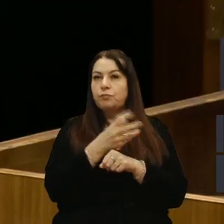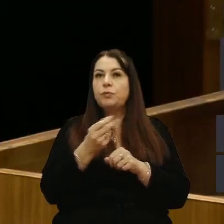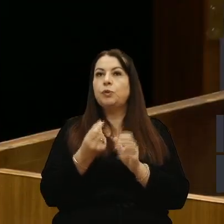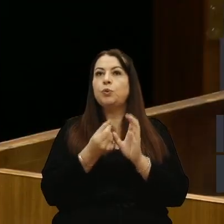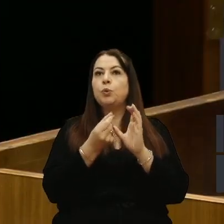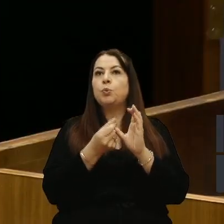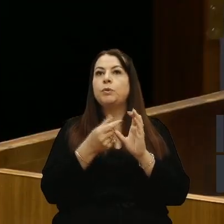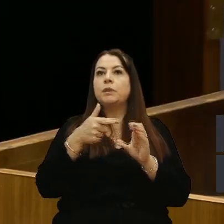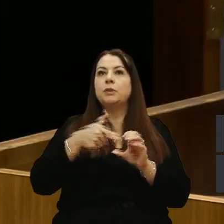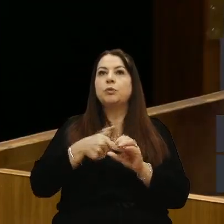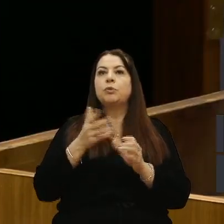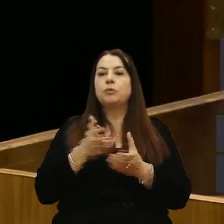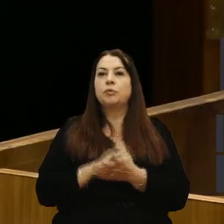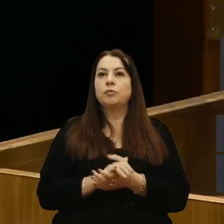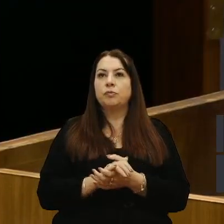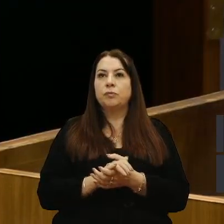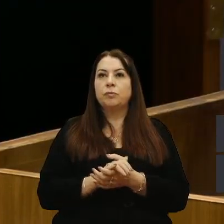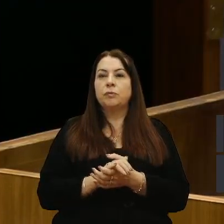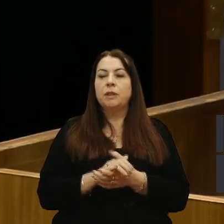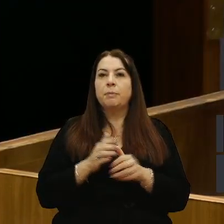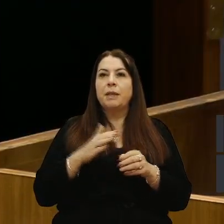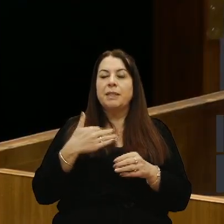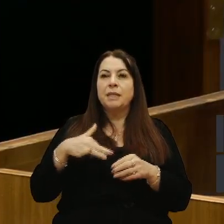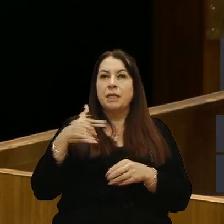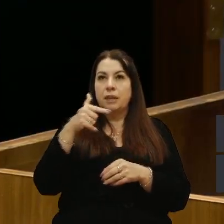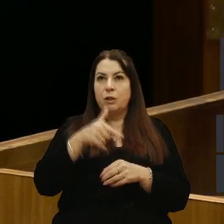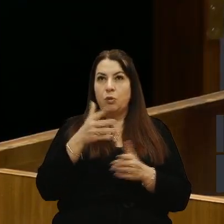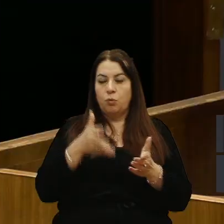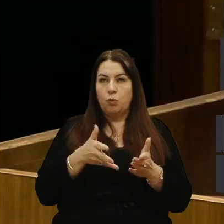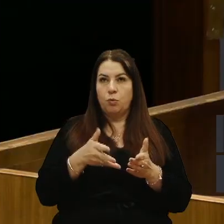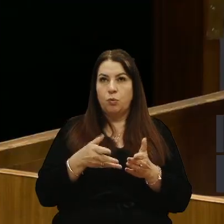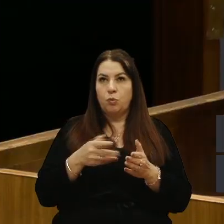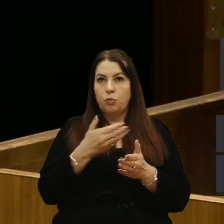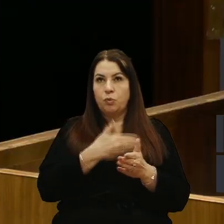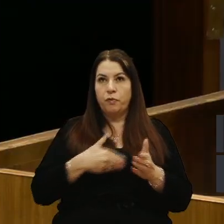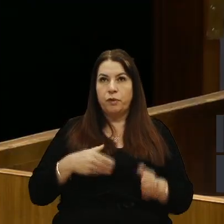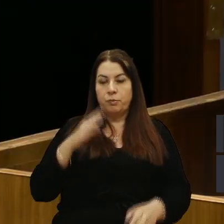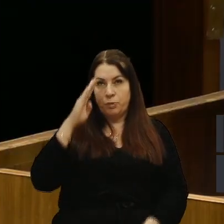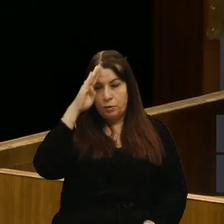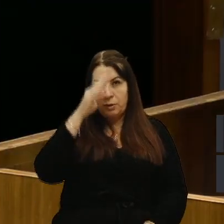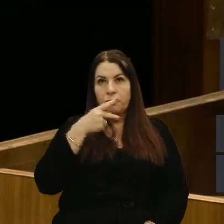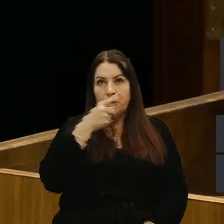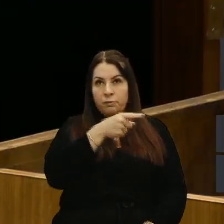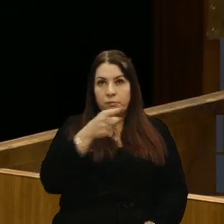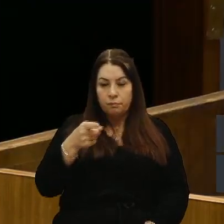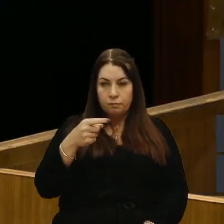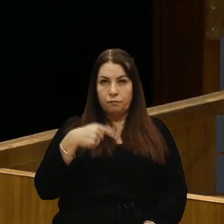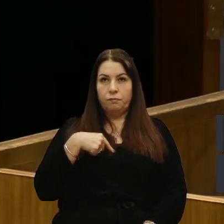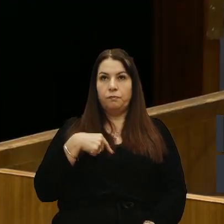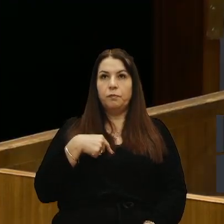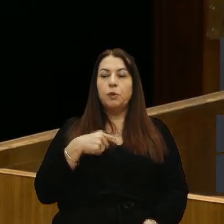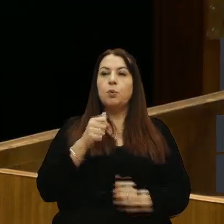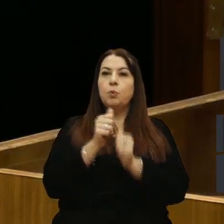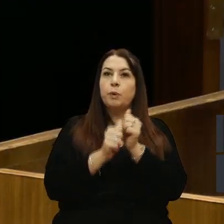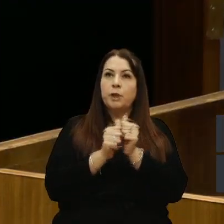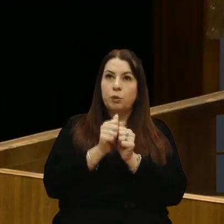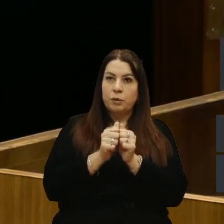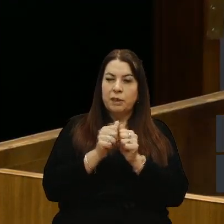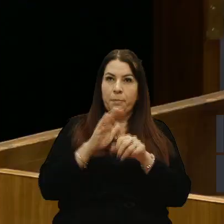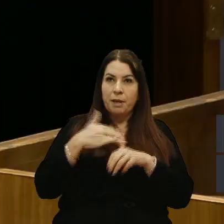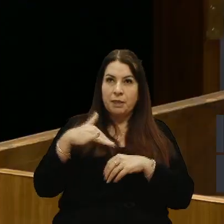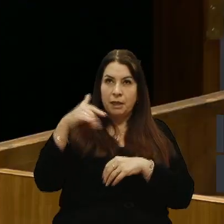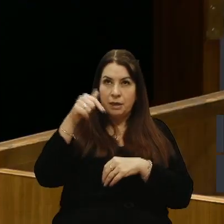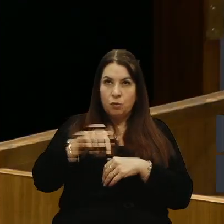custa a gasolina hoje? Está mais cara a gasolina agora ou no governo Bolsonaro? Digam aí para mim. O arroz está